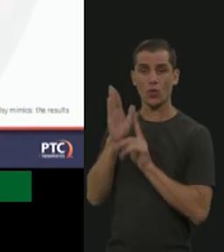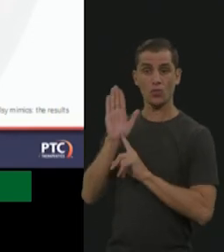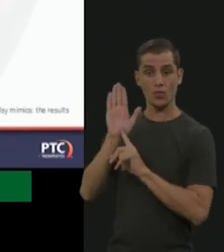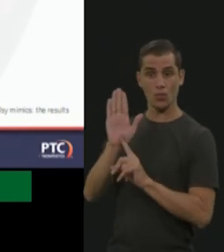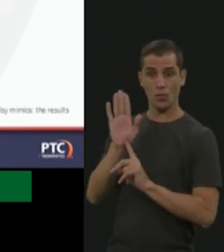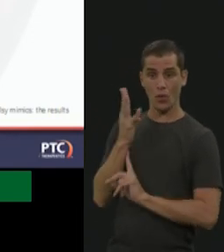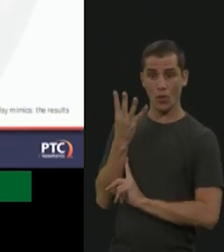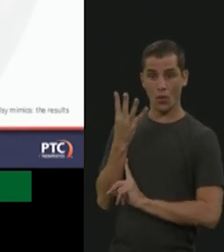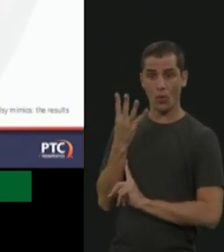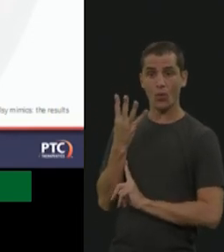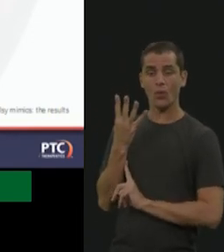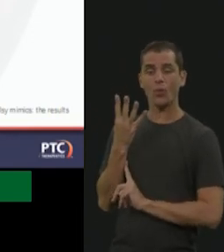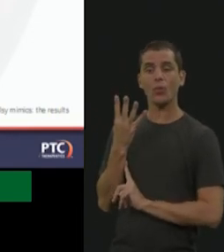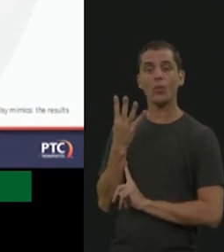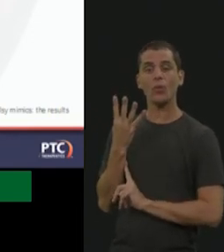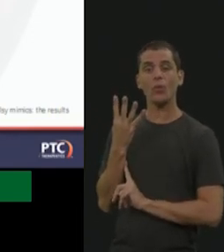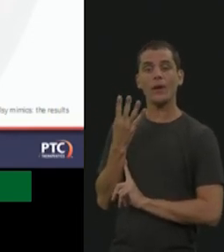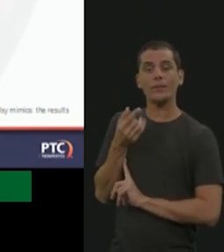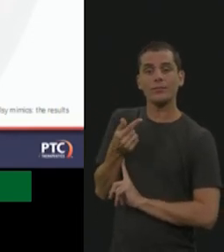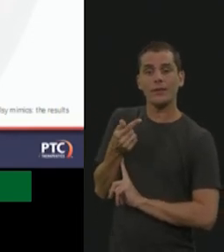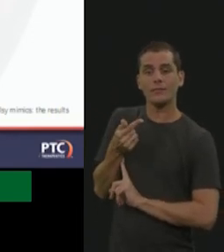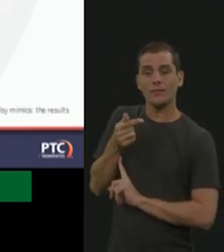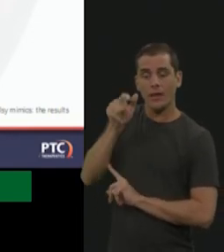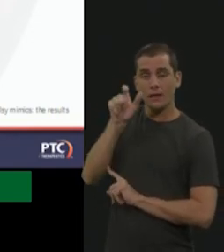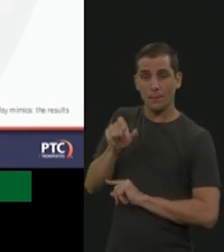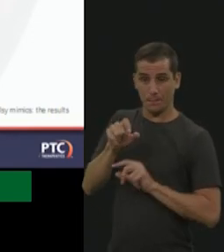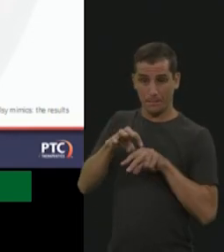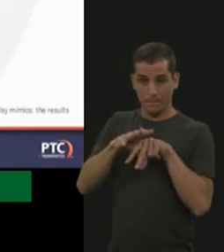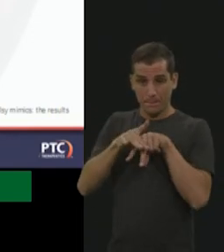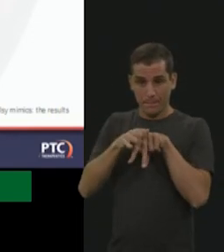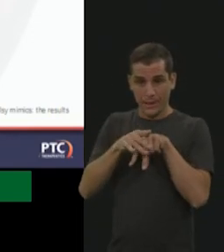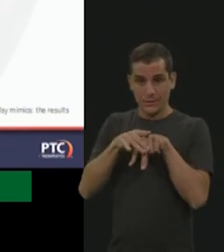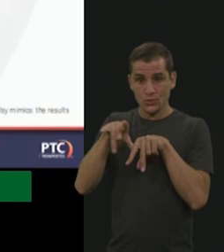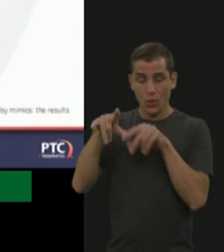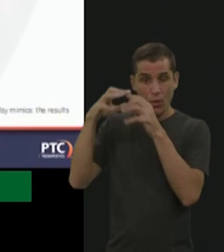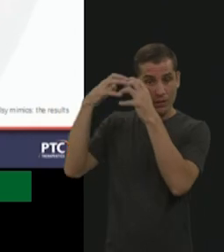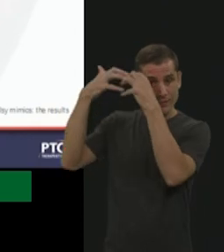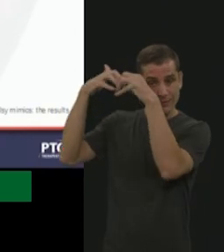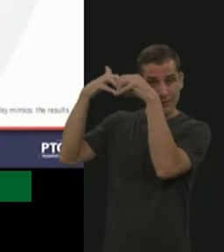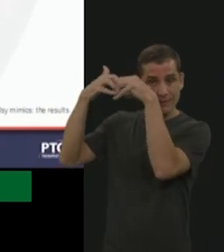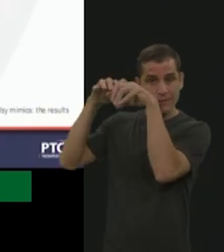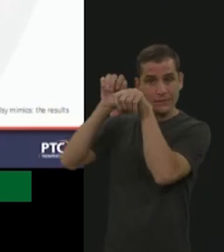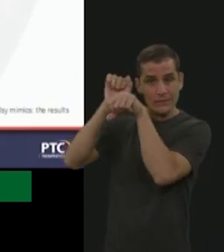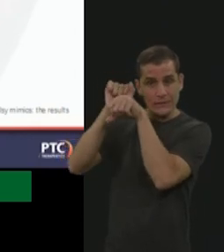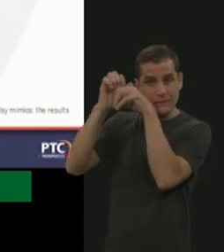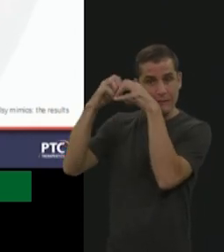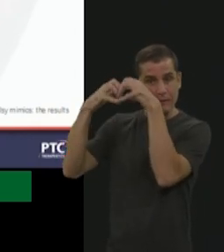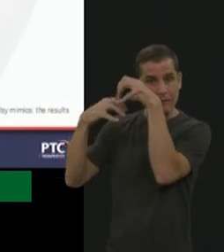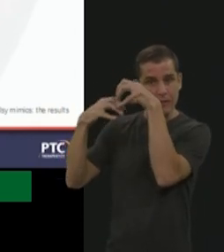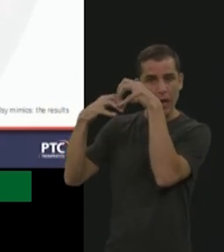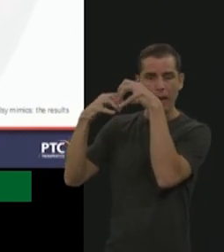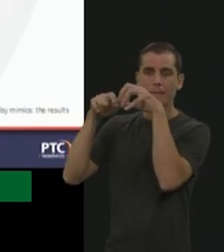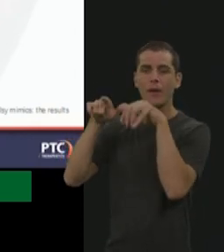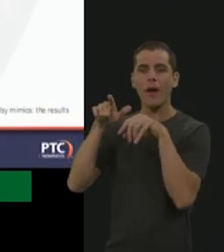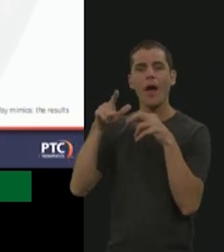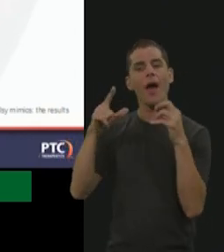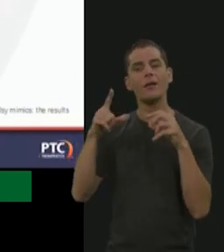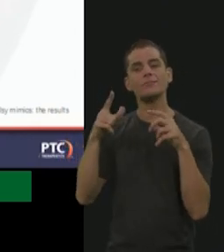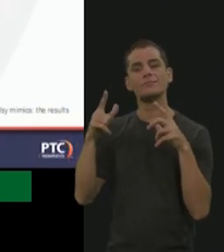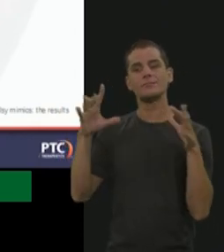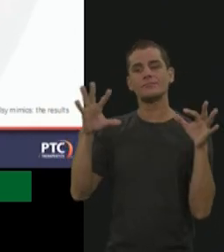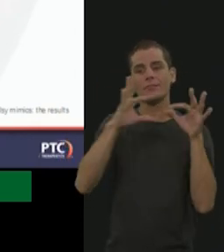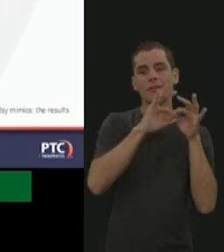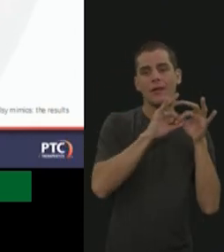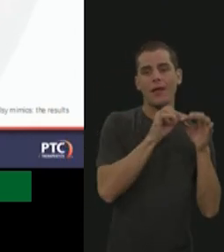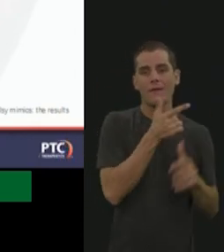na Grécia, 47 pacientes com causa de paralisia cerebral de etiologia desconhecida, 23 fecharam alguma doença